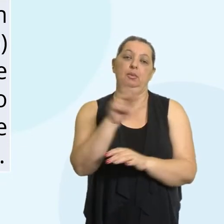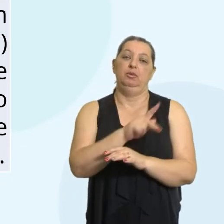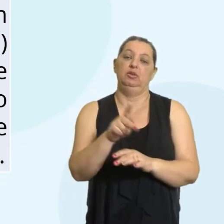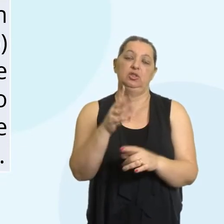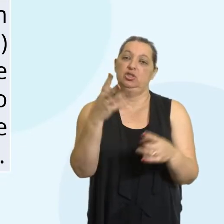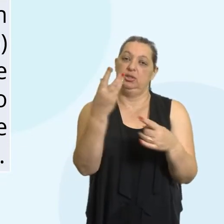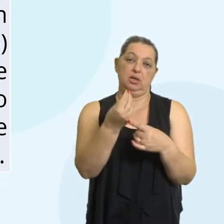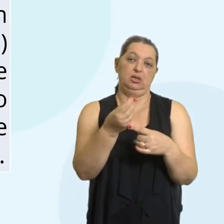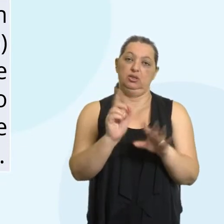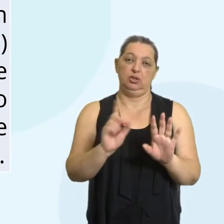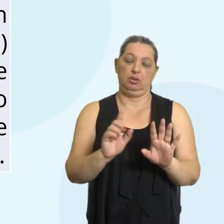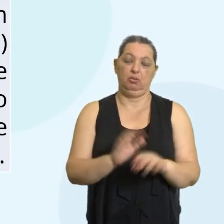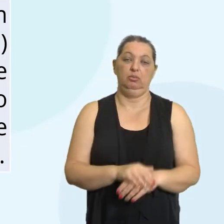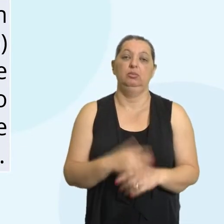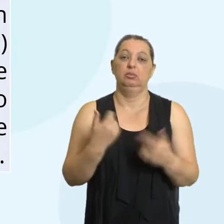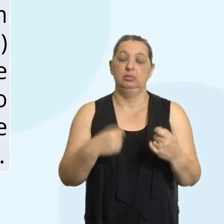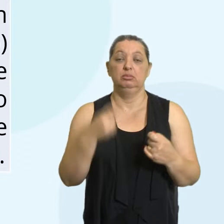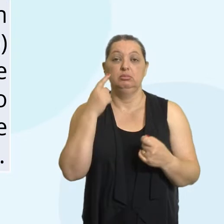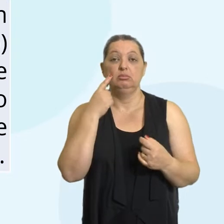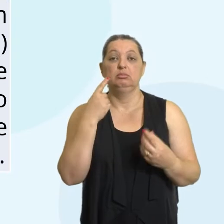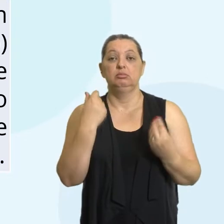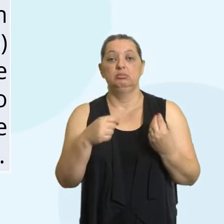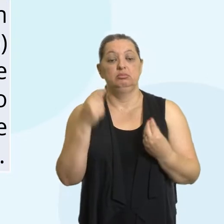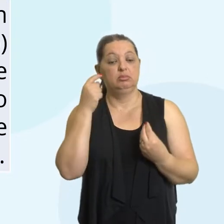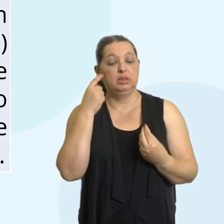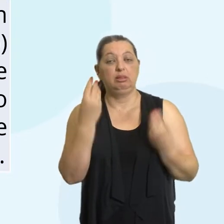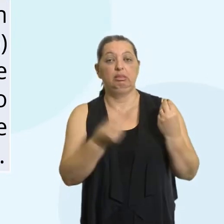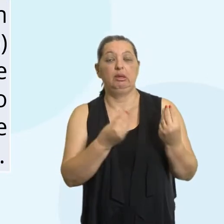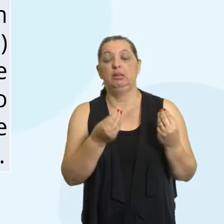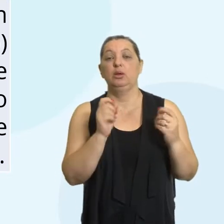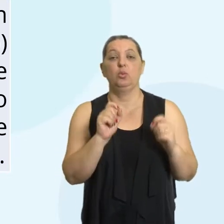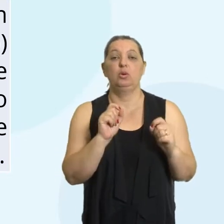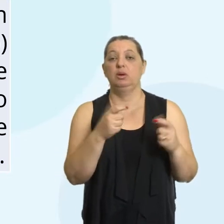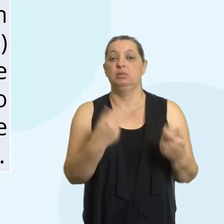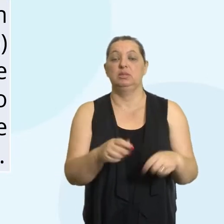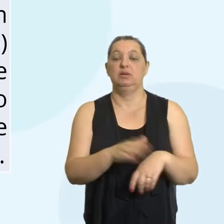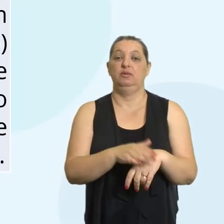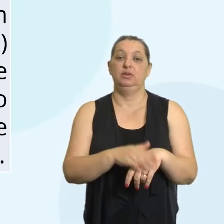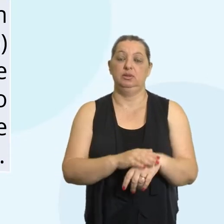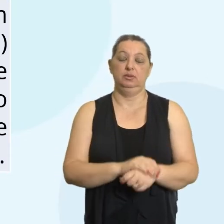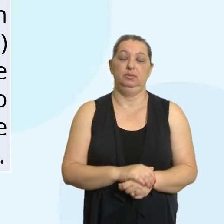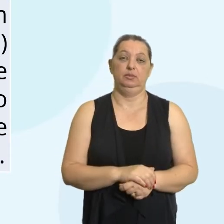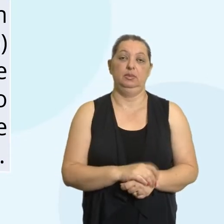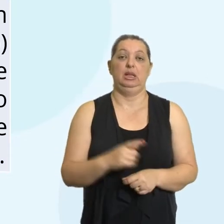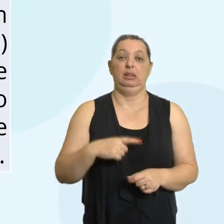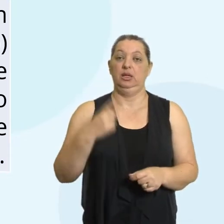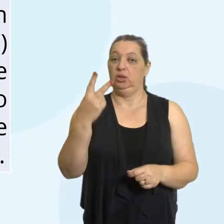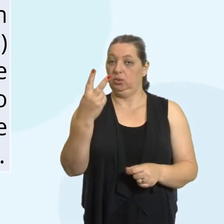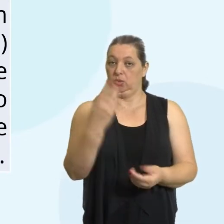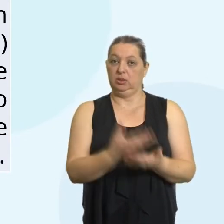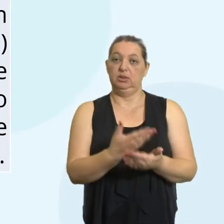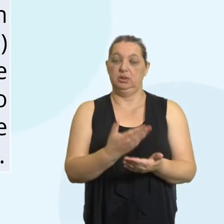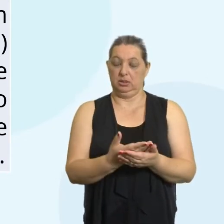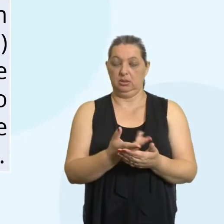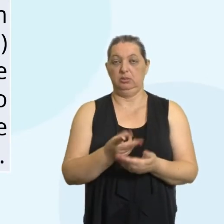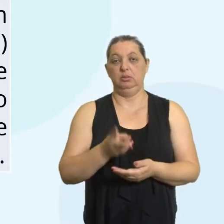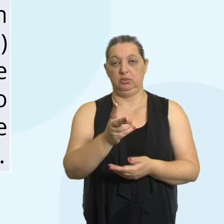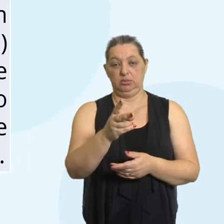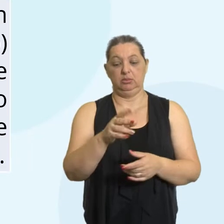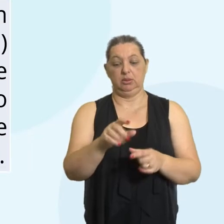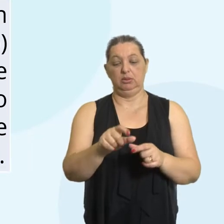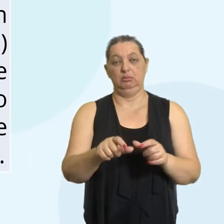grandes artistas Na verdade ele tá esperando que ele consiga comunicar o que ele e nem Então a gente tem sido mais duas aulas para construção de maquete